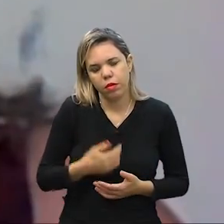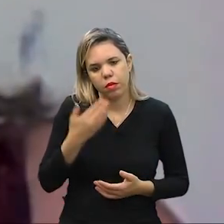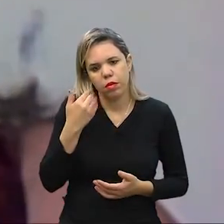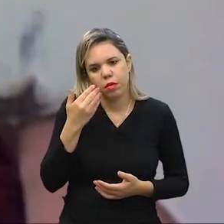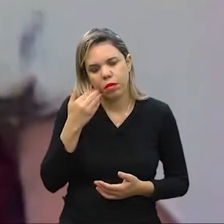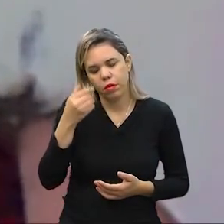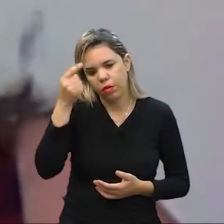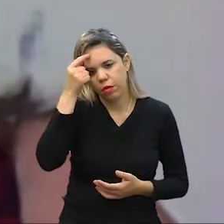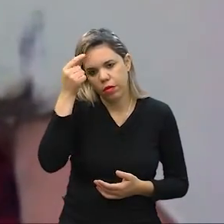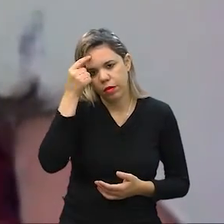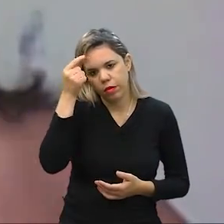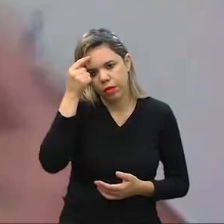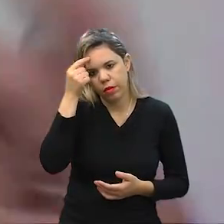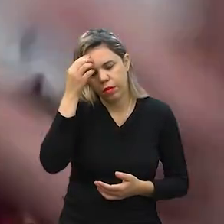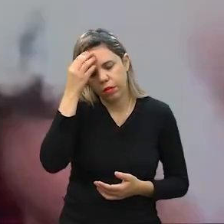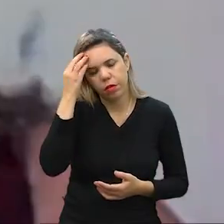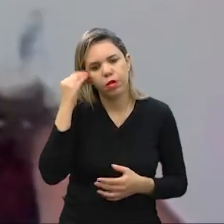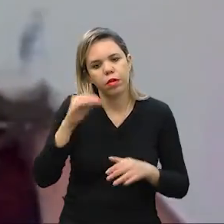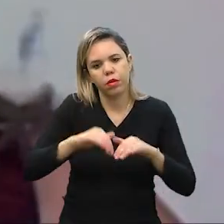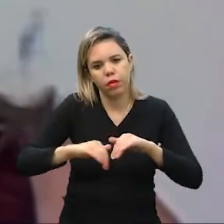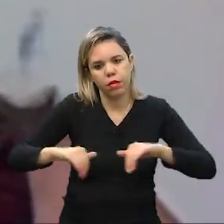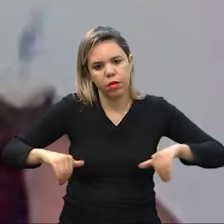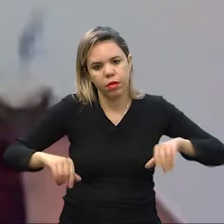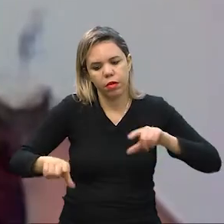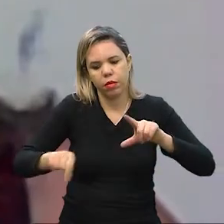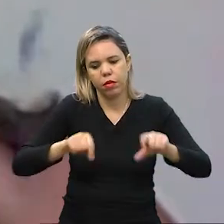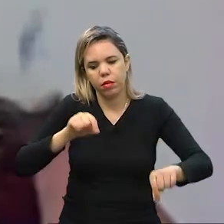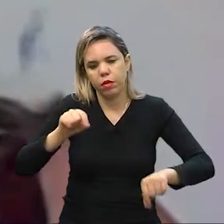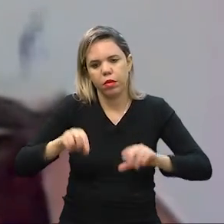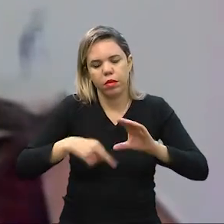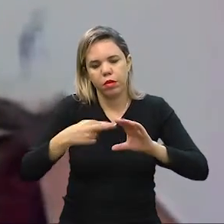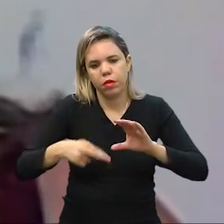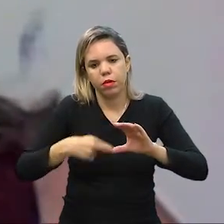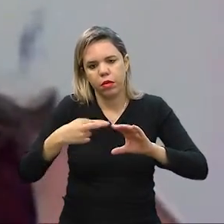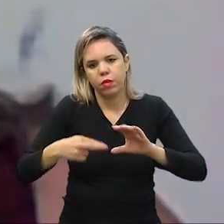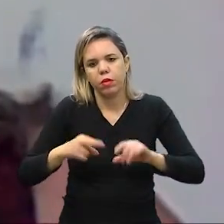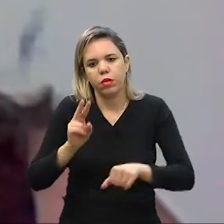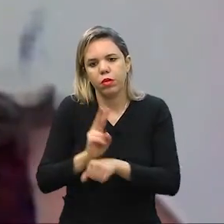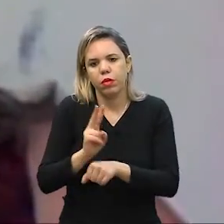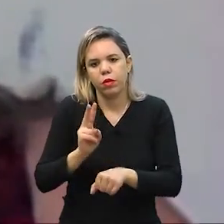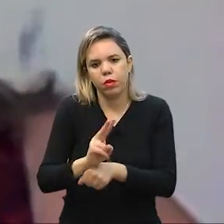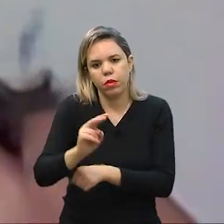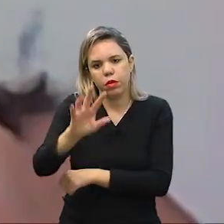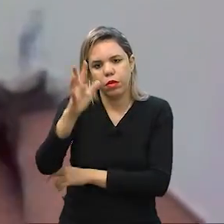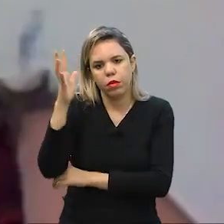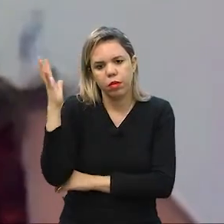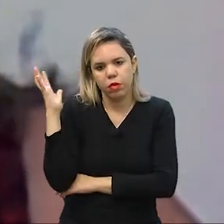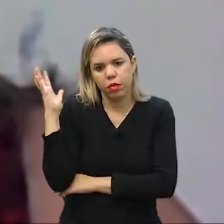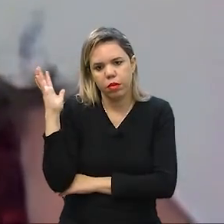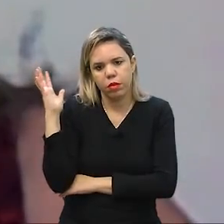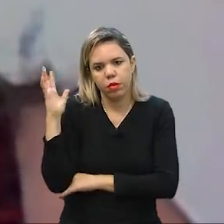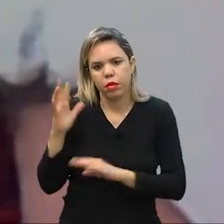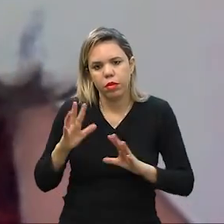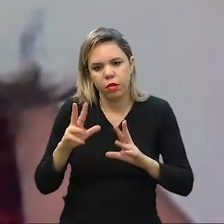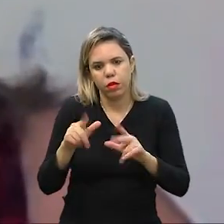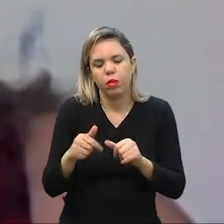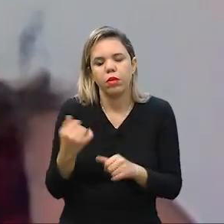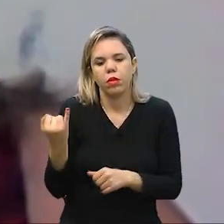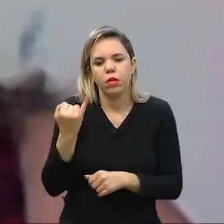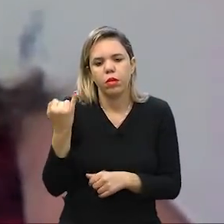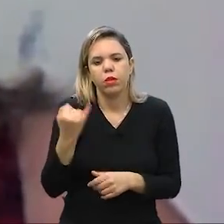mais consciente, separação de lixo, cuidados com a natureza. Isso tudo é